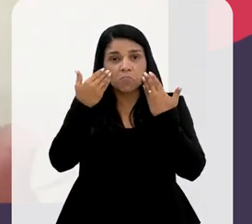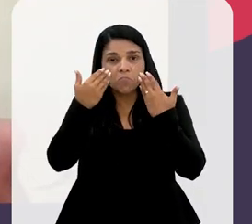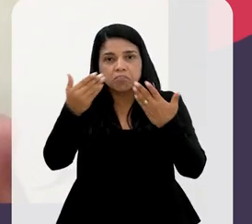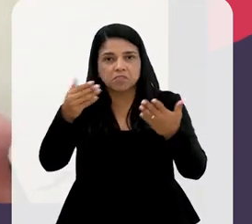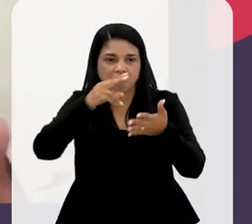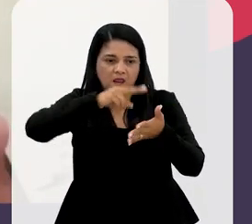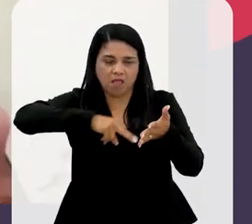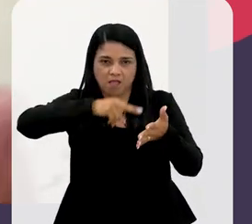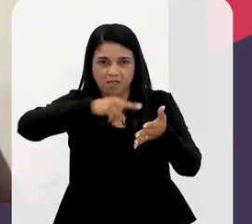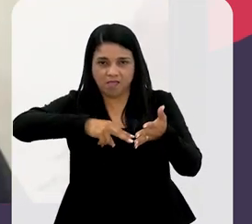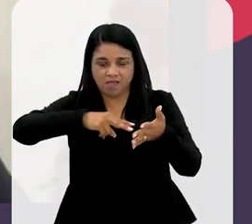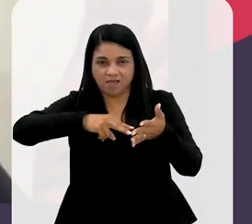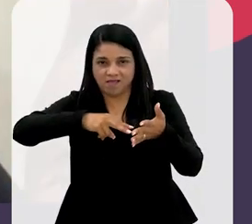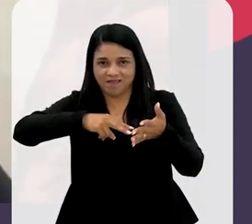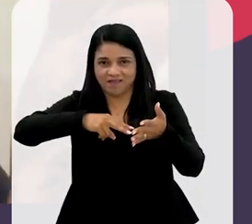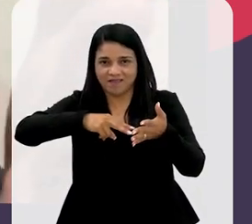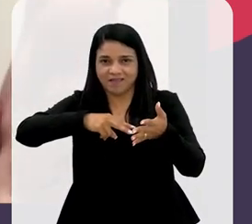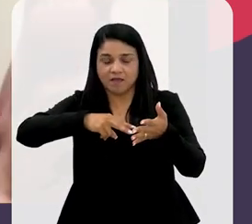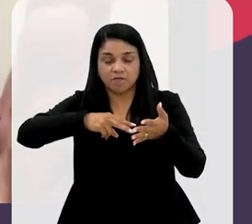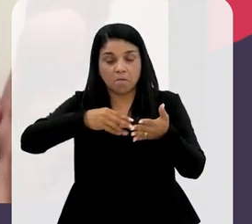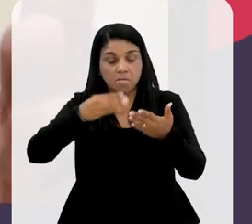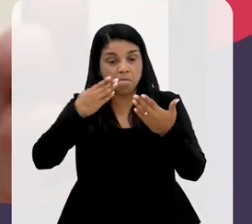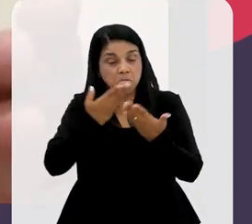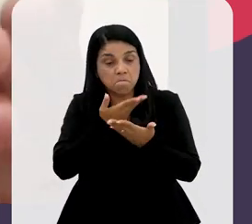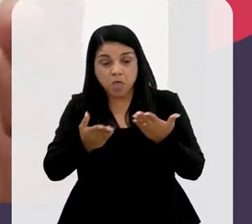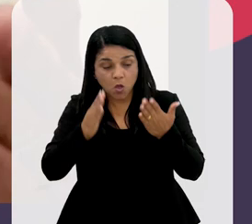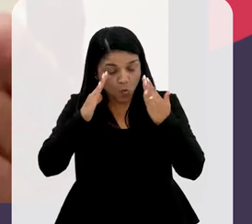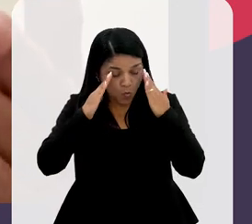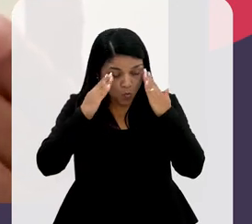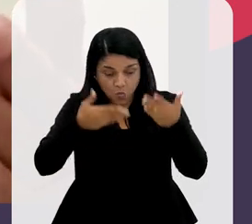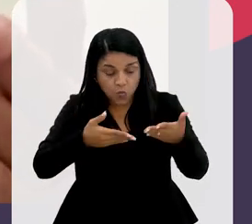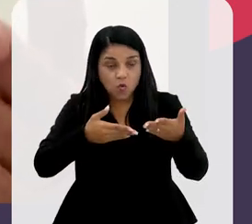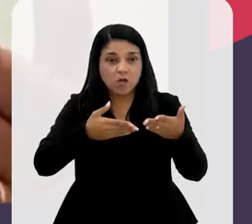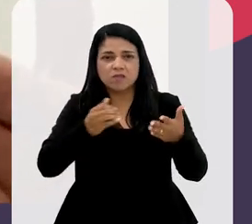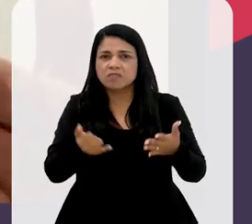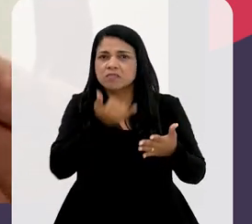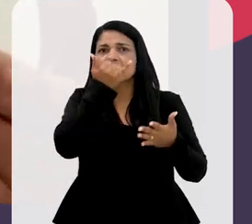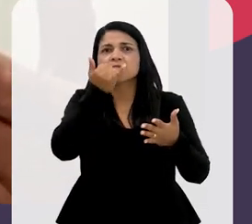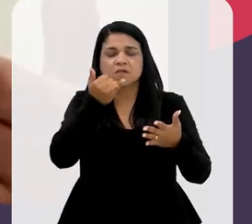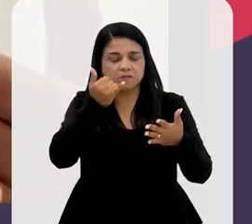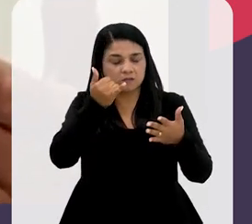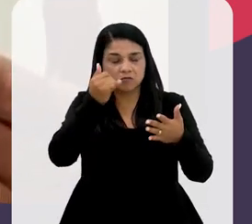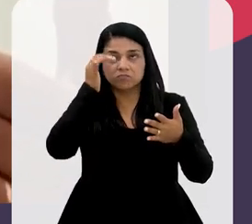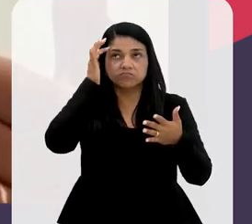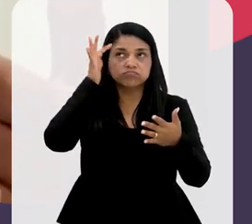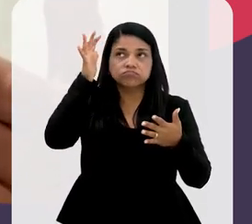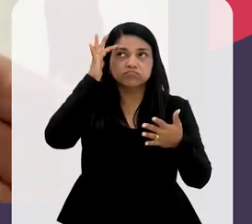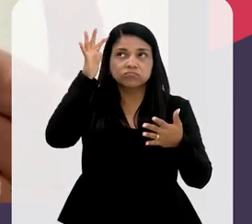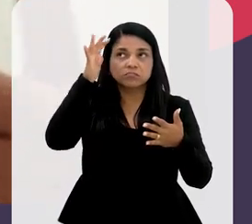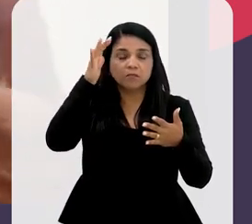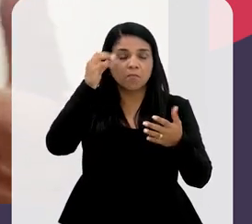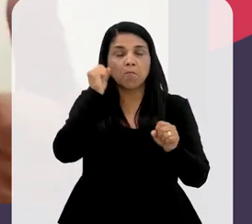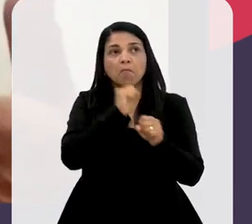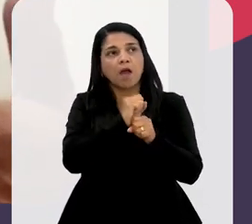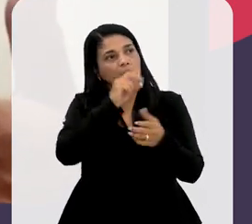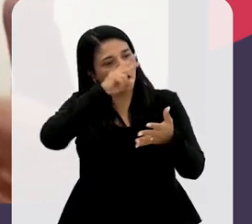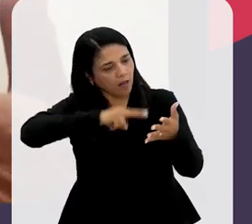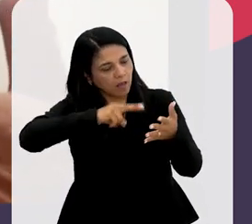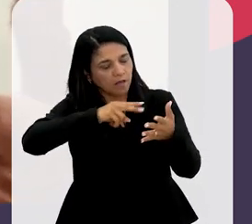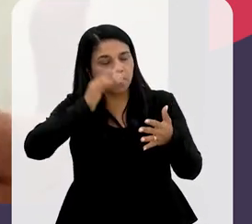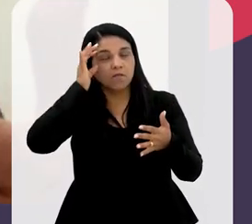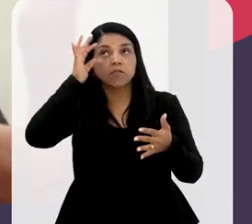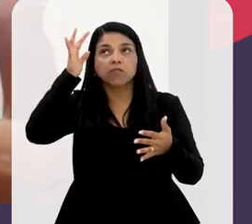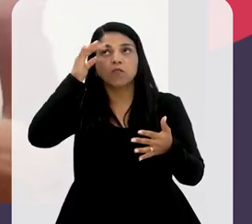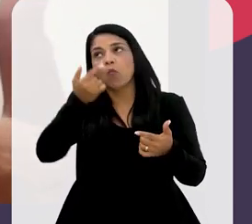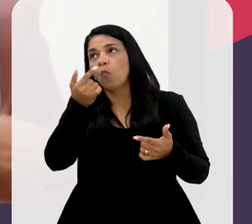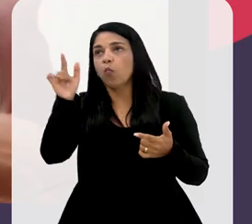dificuldade de ler em público até hoje, porque a leitura, às vezes eu estou lendo, eu perdi foco também. Eu estou lendo, de repente, vem uma coisa na minha cabeça, eu paro de ler quando